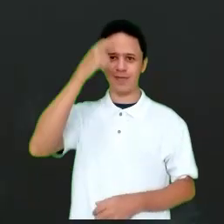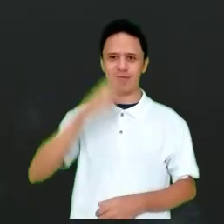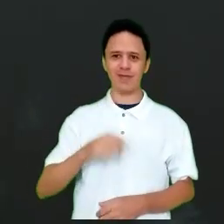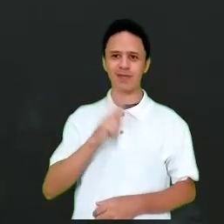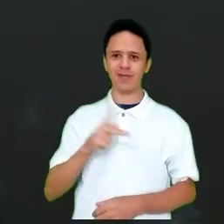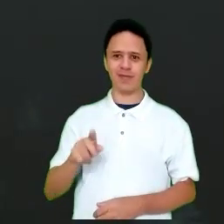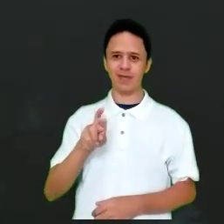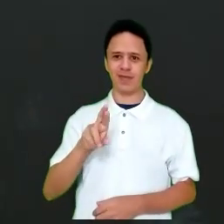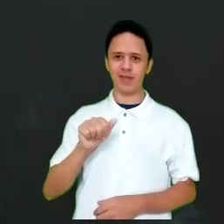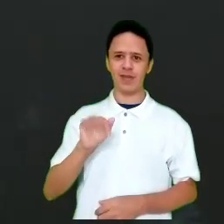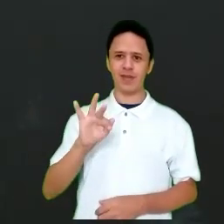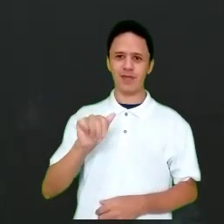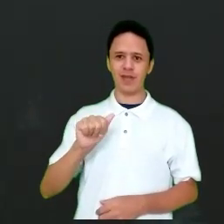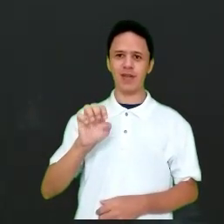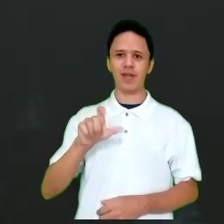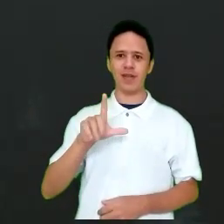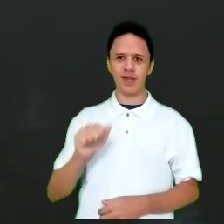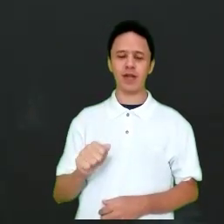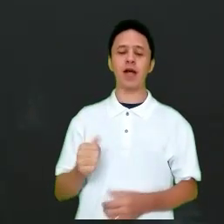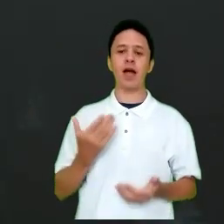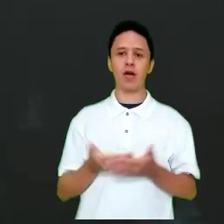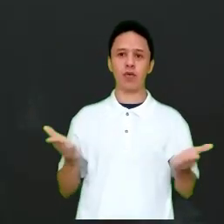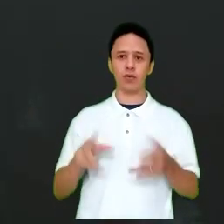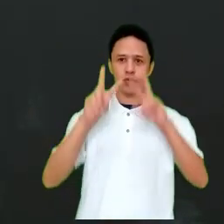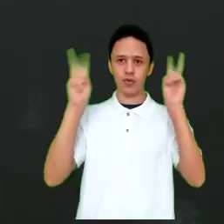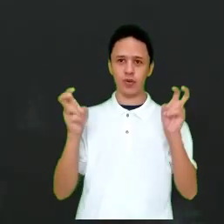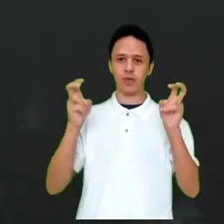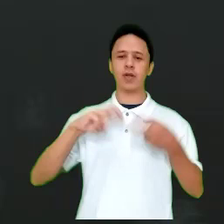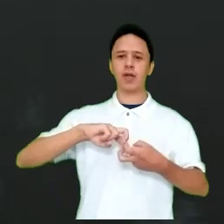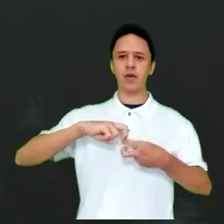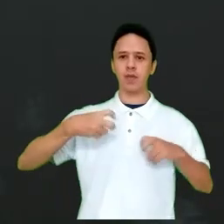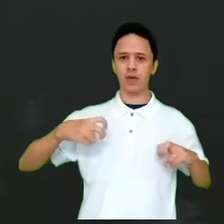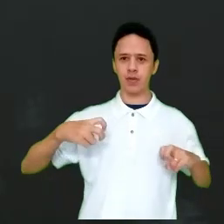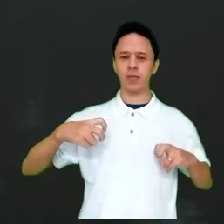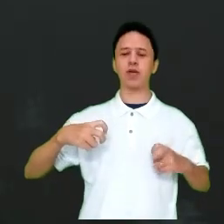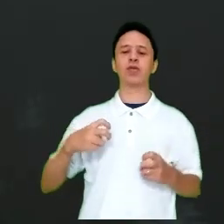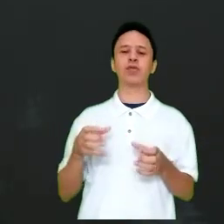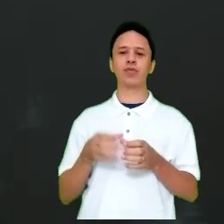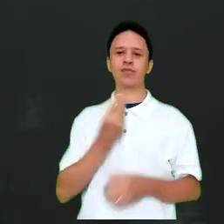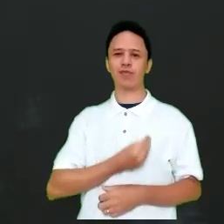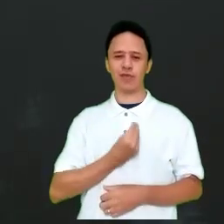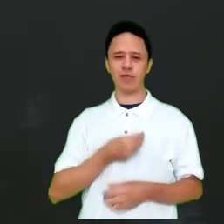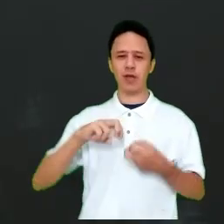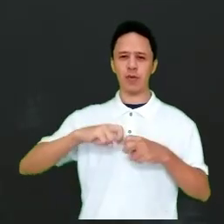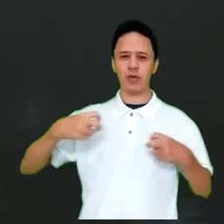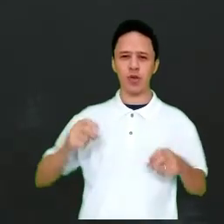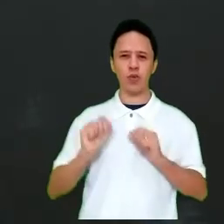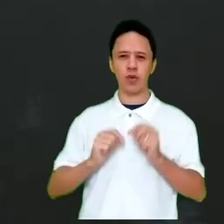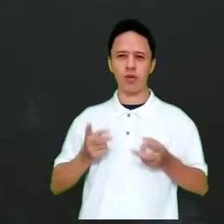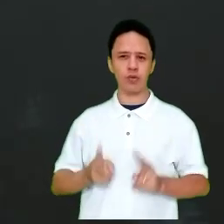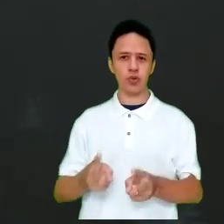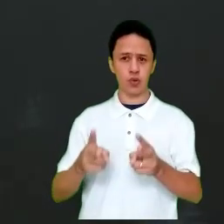tudo bem? Eu sou a professora Rafaela Lima e a aula de hoje é sobre reprodução dos seres vivos. A gente fala de reprodução, a gente está falando